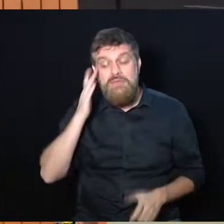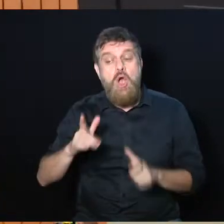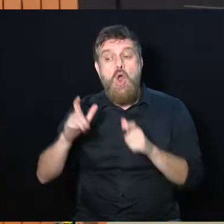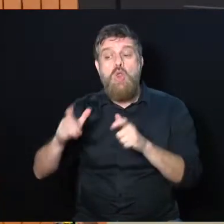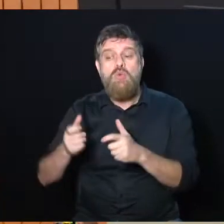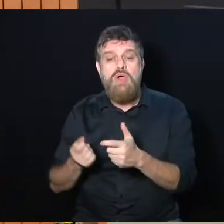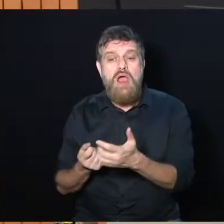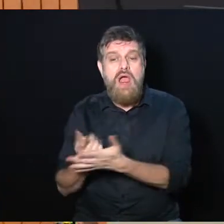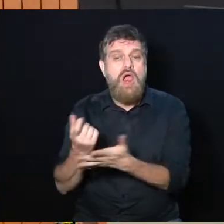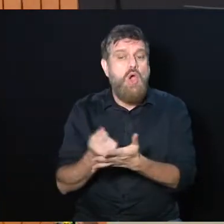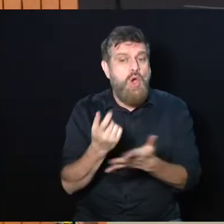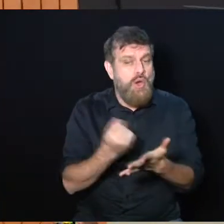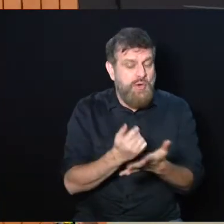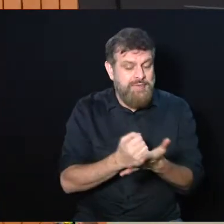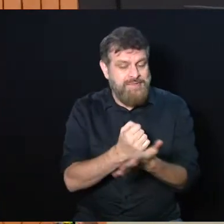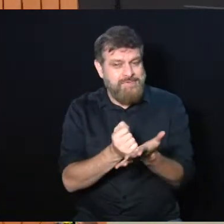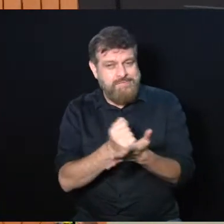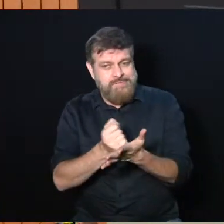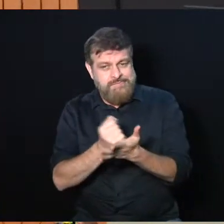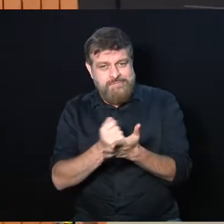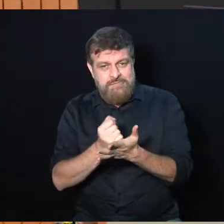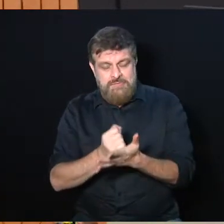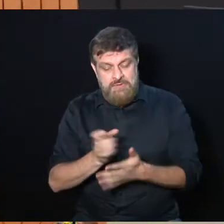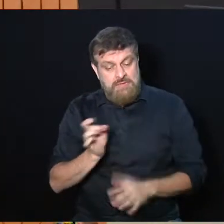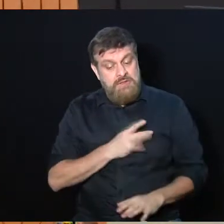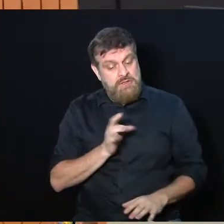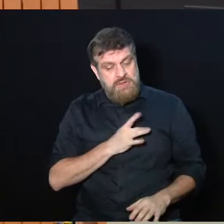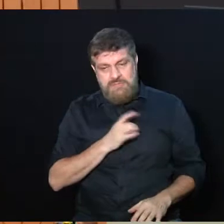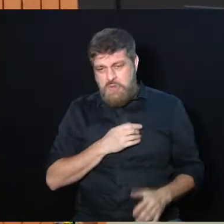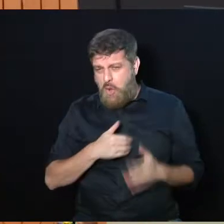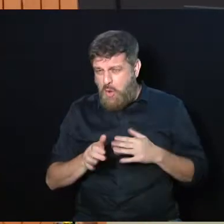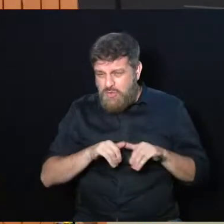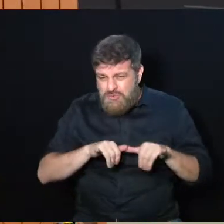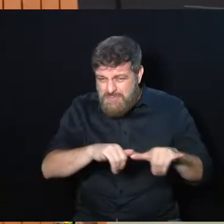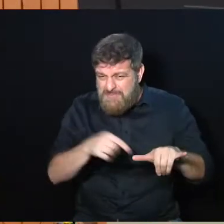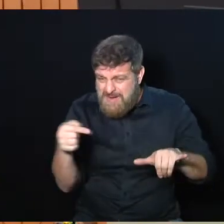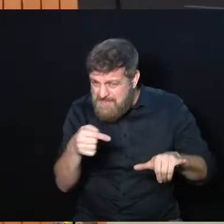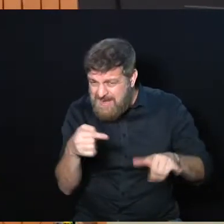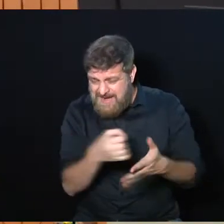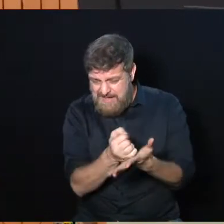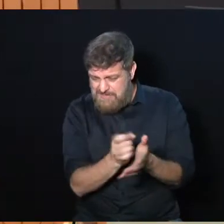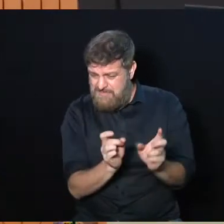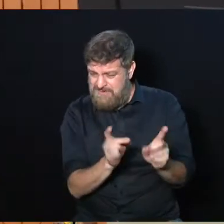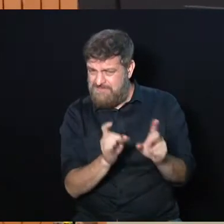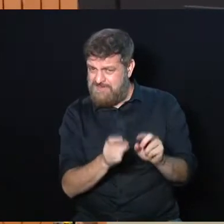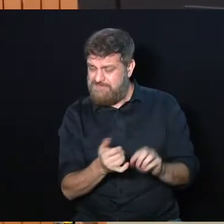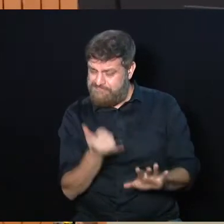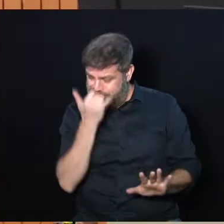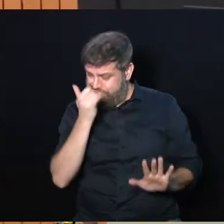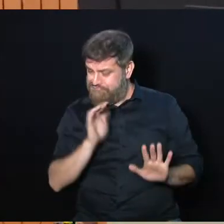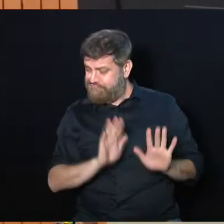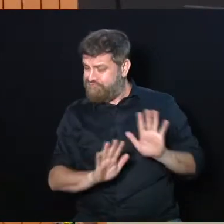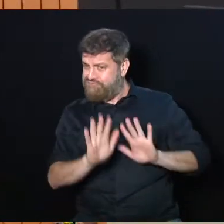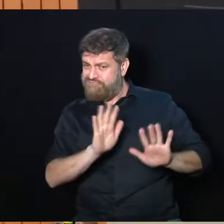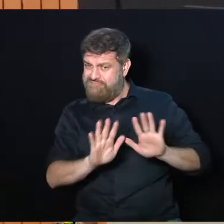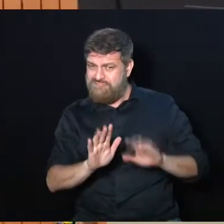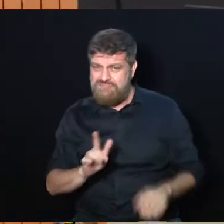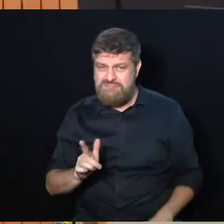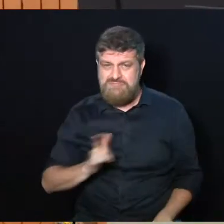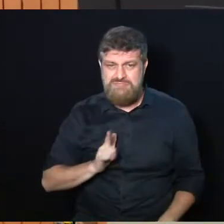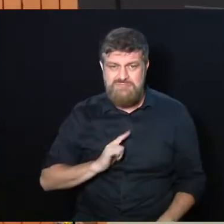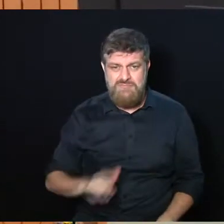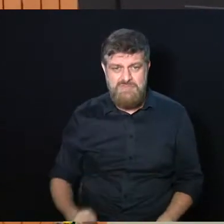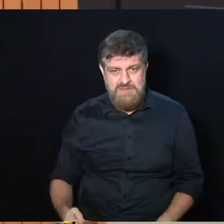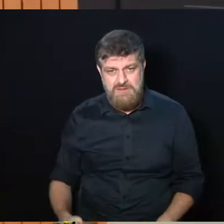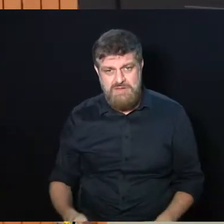evitar a venda de alguns medicamentos. Então, acho temerário ter isso. Porque, infelizmente, a gente não consegue controlar alguém que, num ato